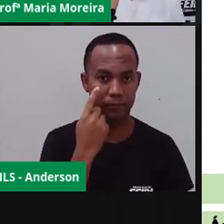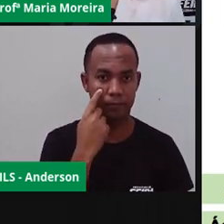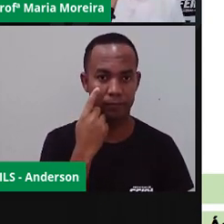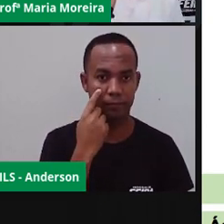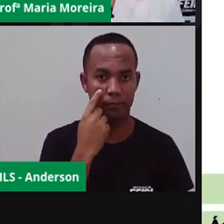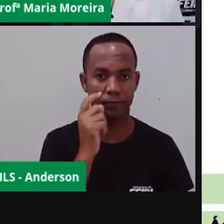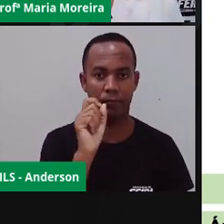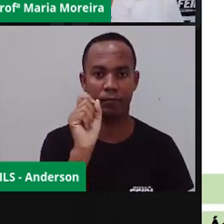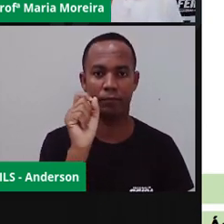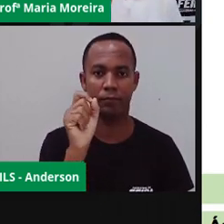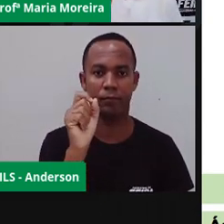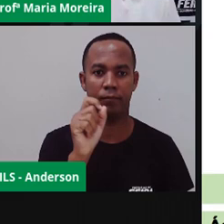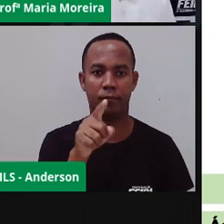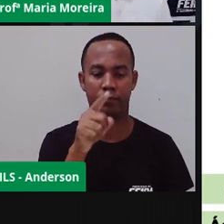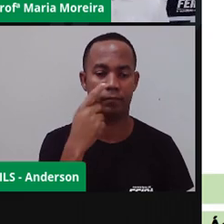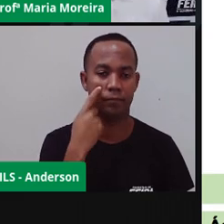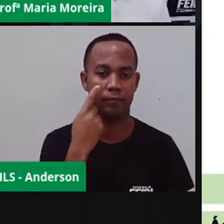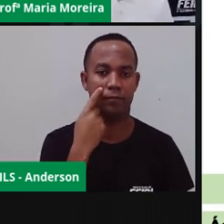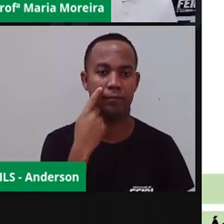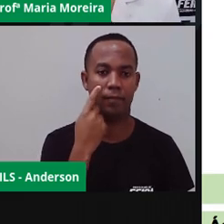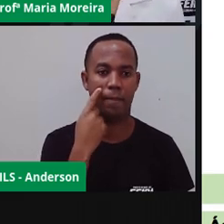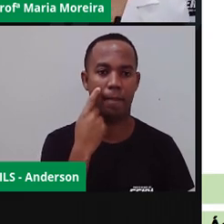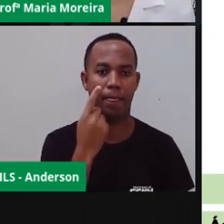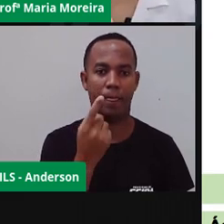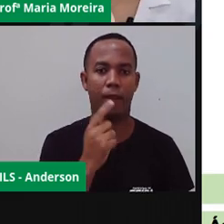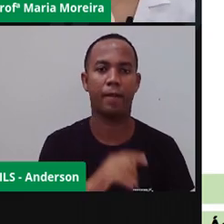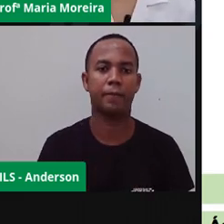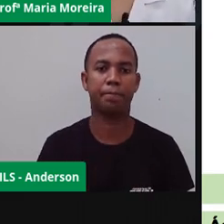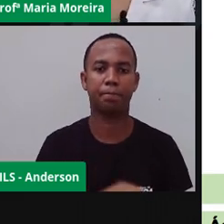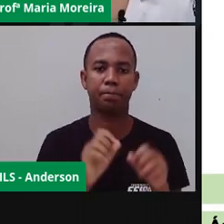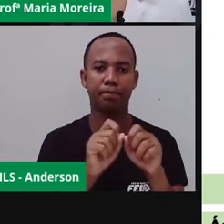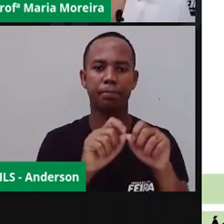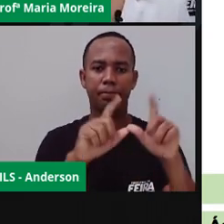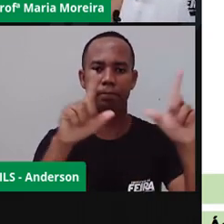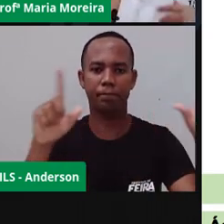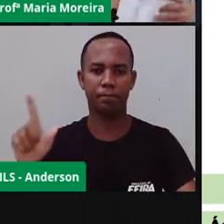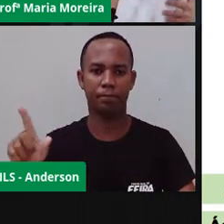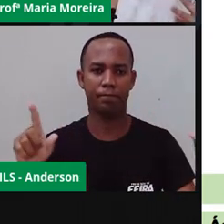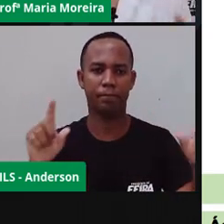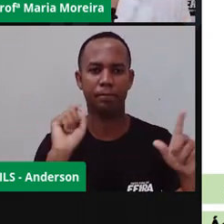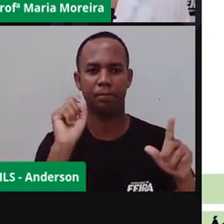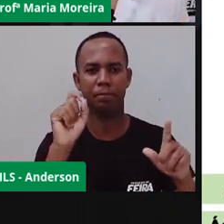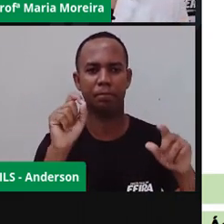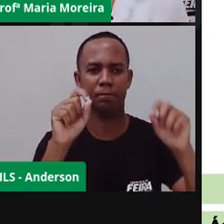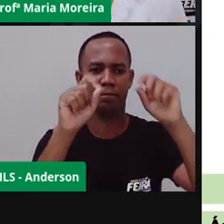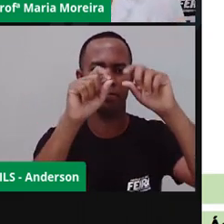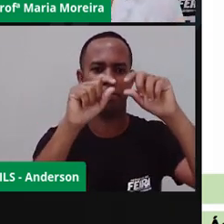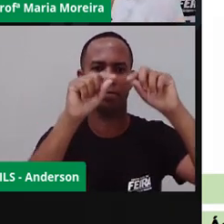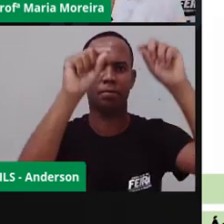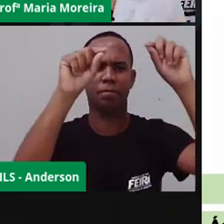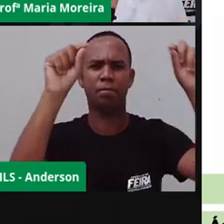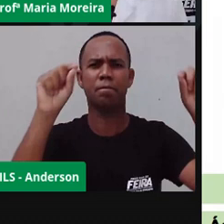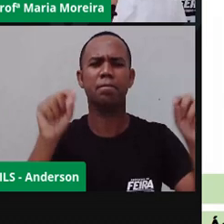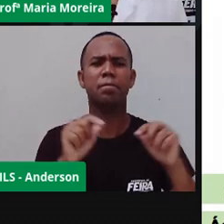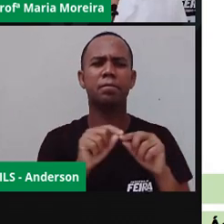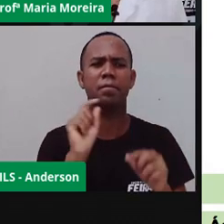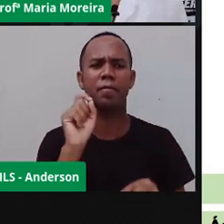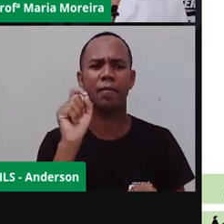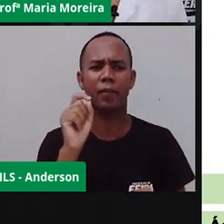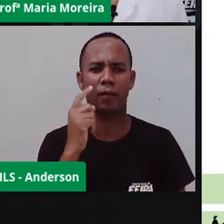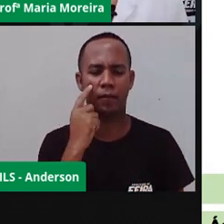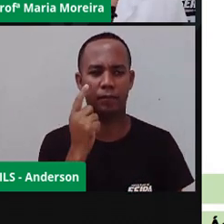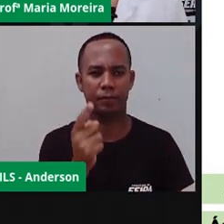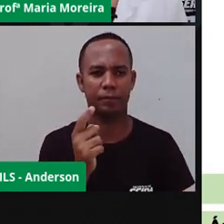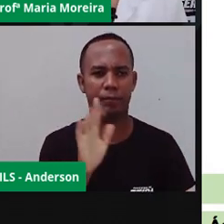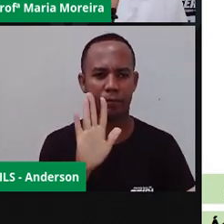charges. Mas só que dessa vez, né? A gente já falou aqui sobre charge outra vez, mas vamos aprofundar os nossos conhecimentos.